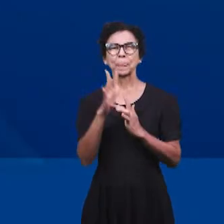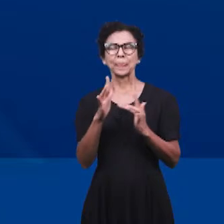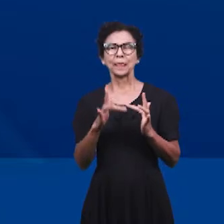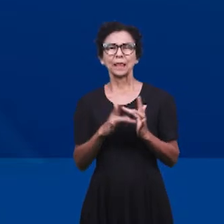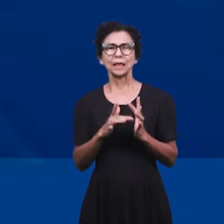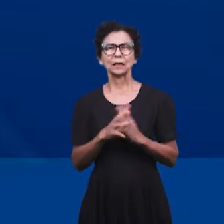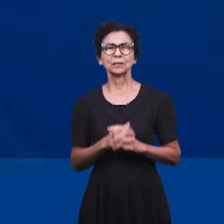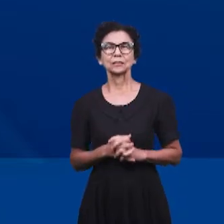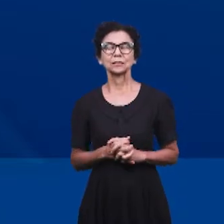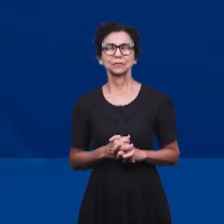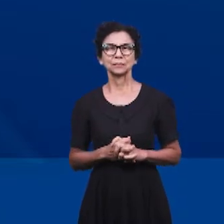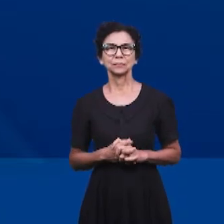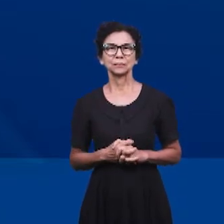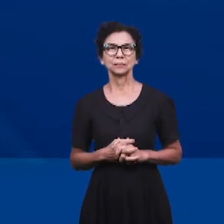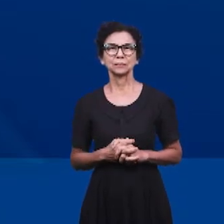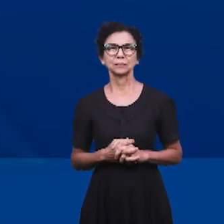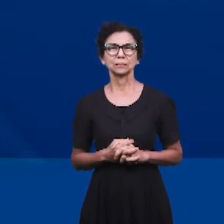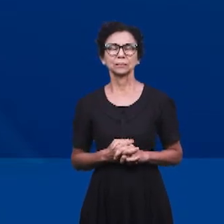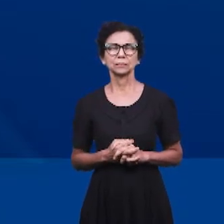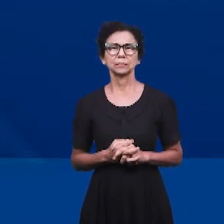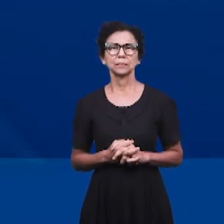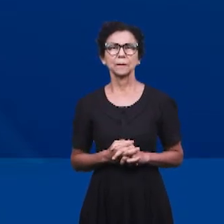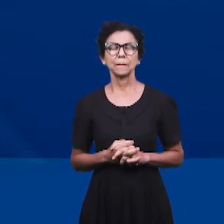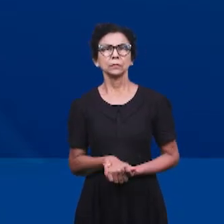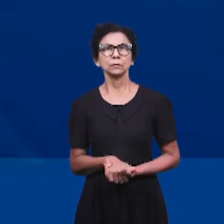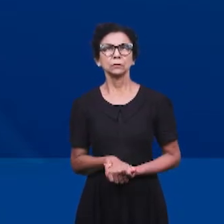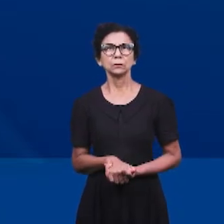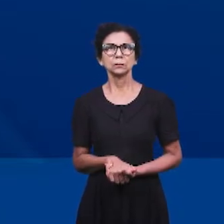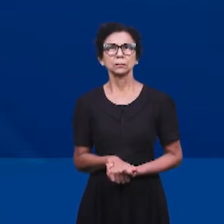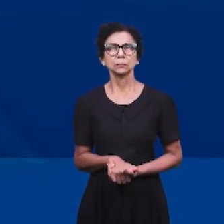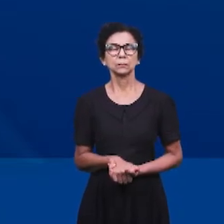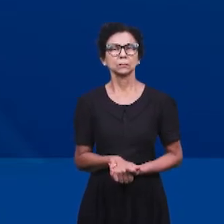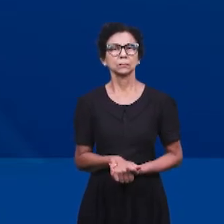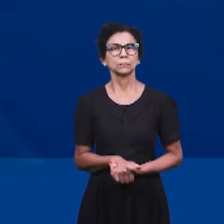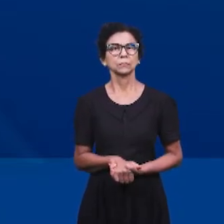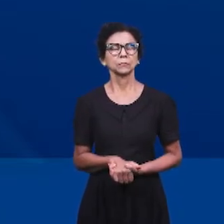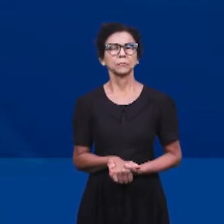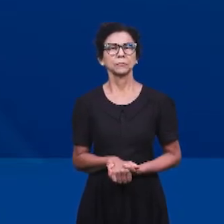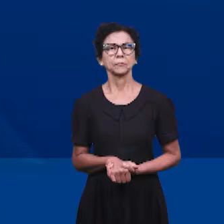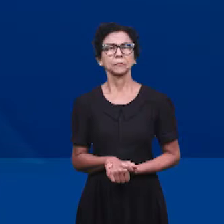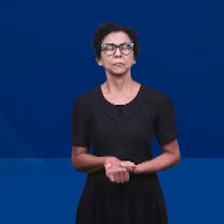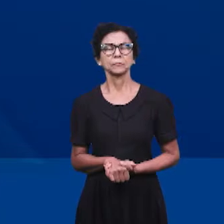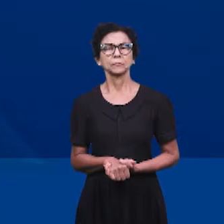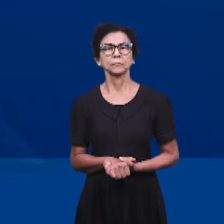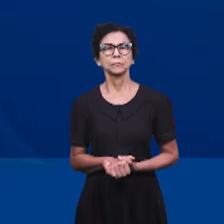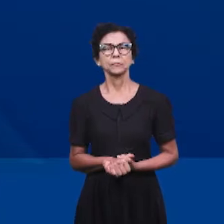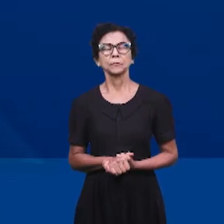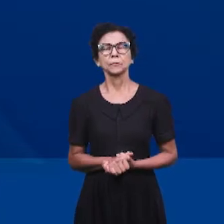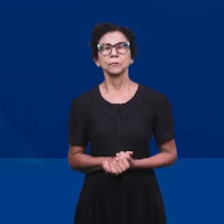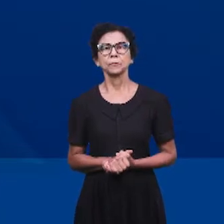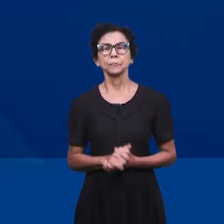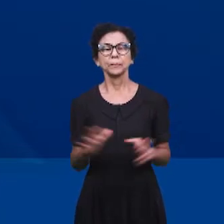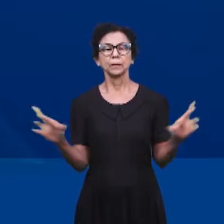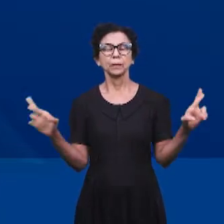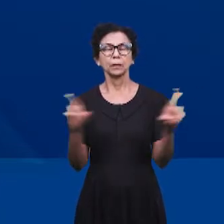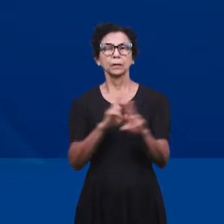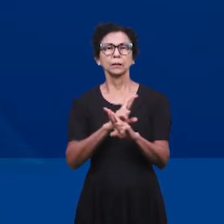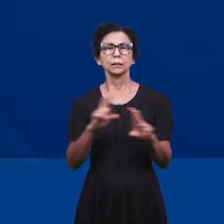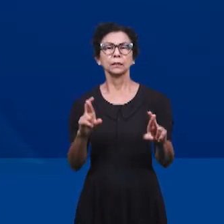Senhor Jesus, eu vou responder a pergunta de número 2, que diz assim: onde está o aspecto de juízo dessa